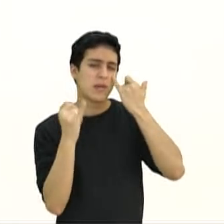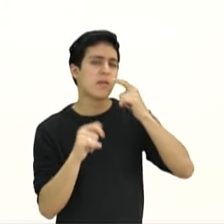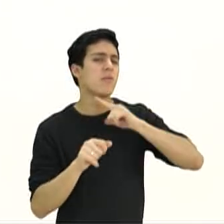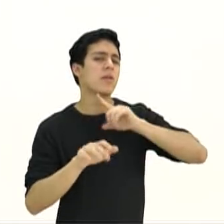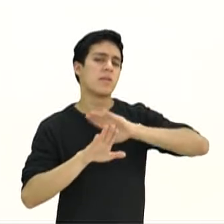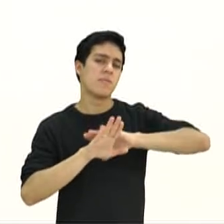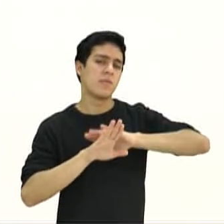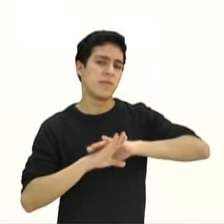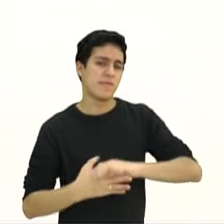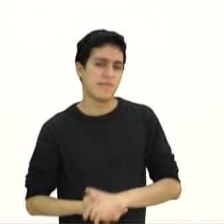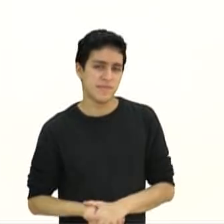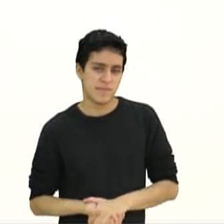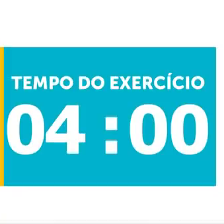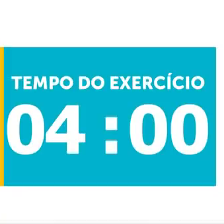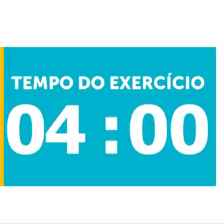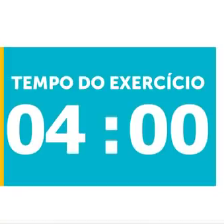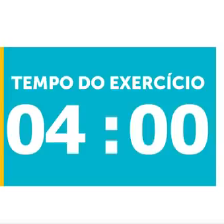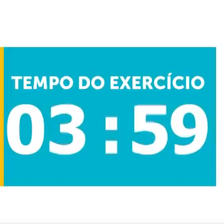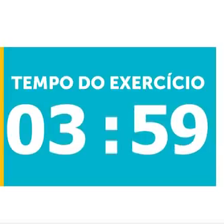Responda.